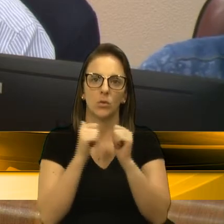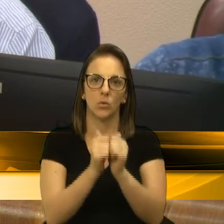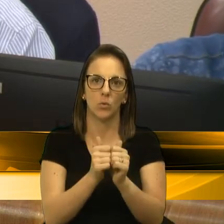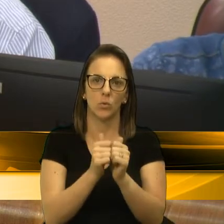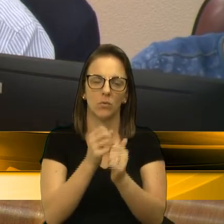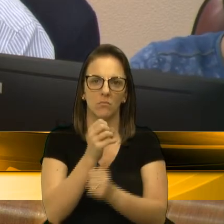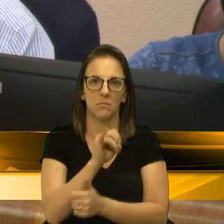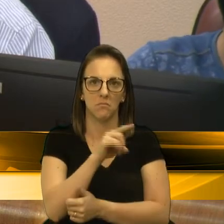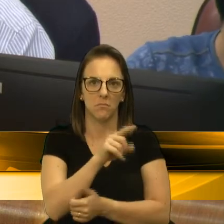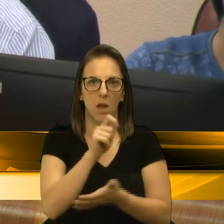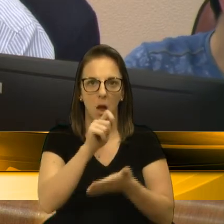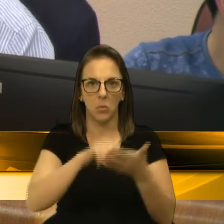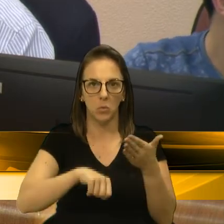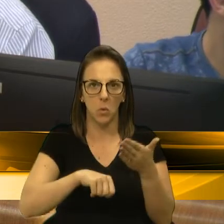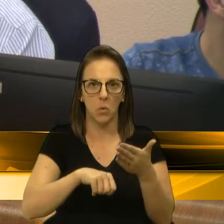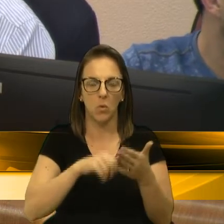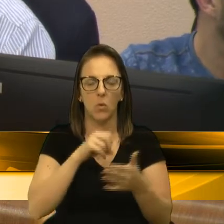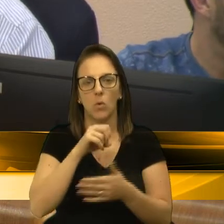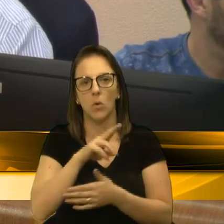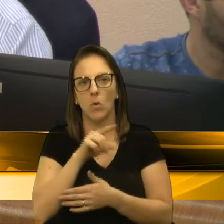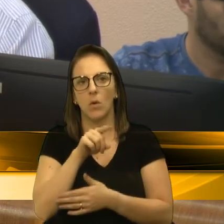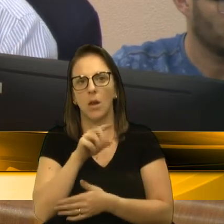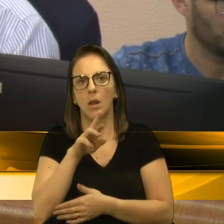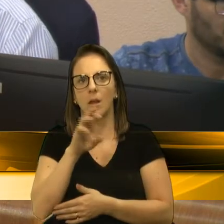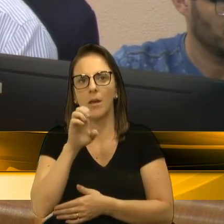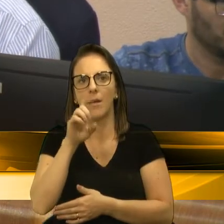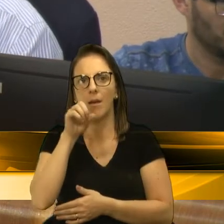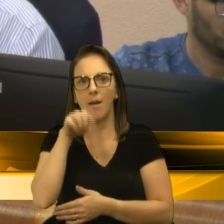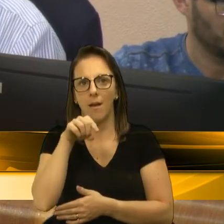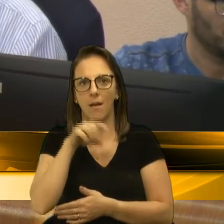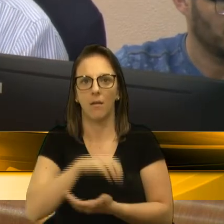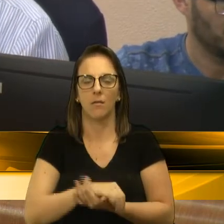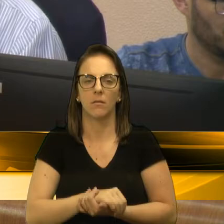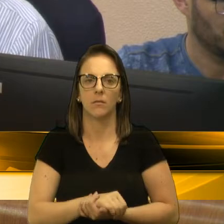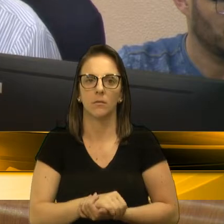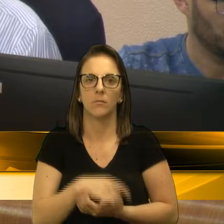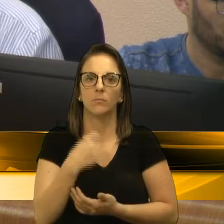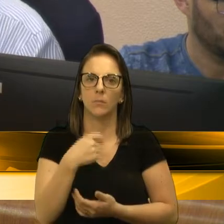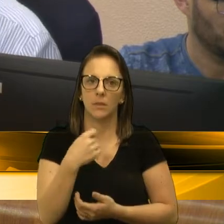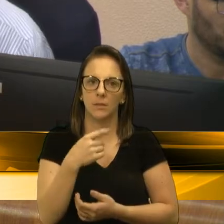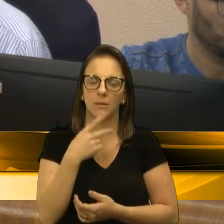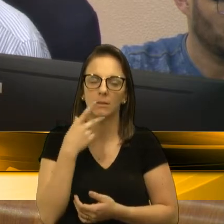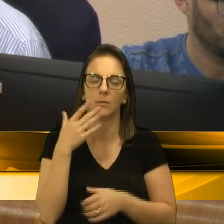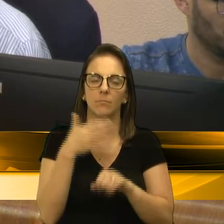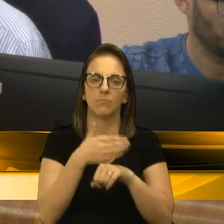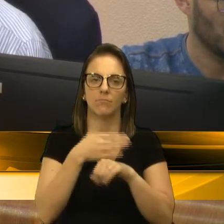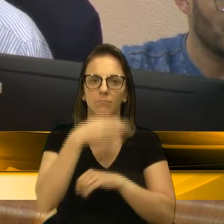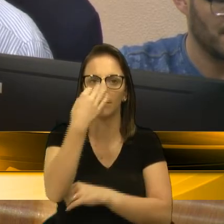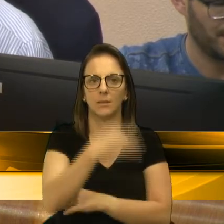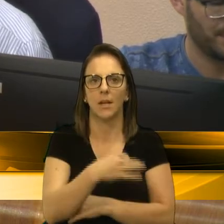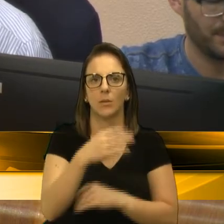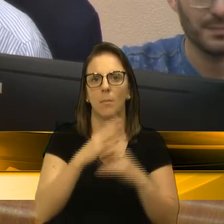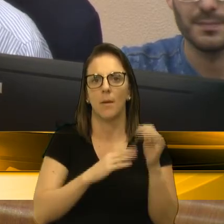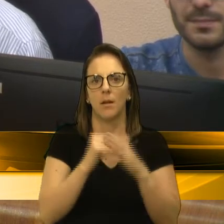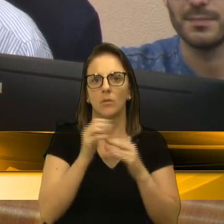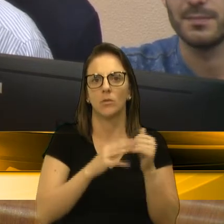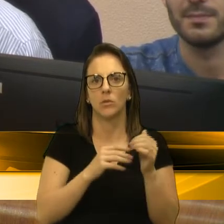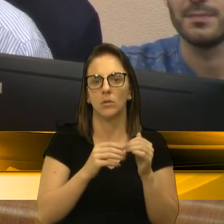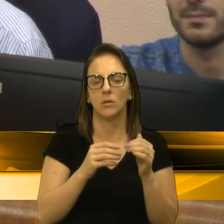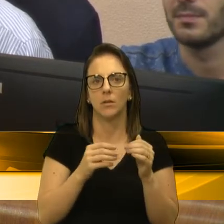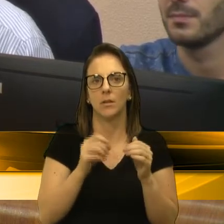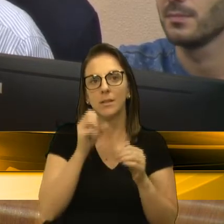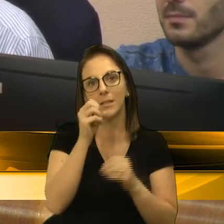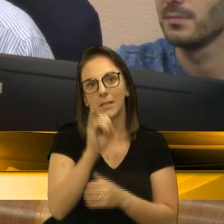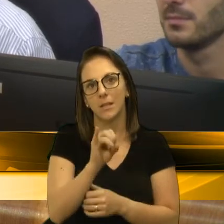ré, deve se beneficiar do aproveitamento dos atos praticados. Fecha aspas. O regime do Código de Processo Civil é muito semelhante ao Código de